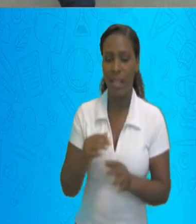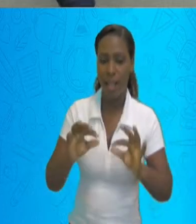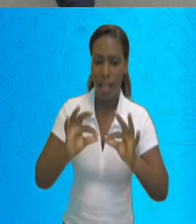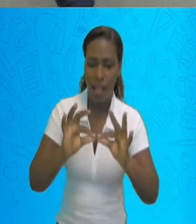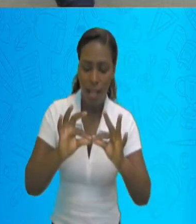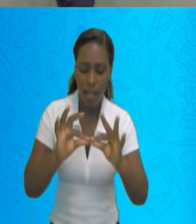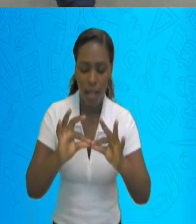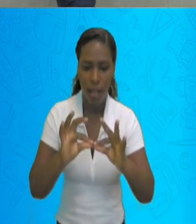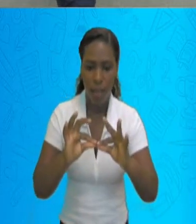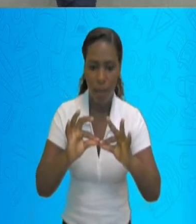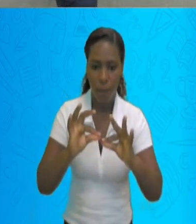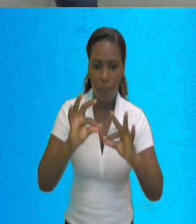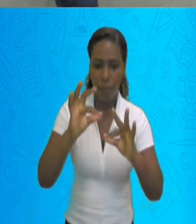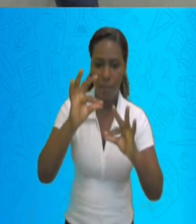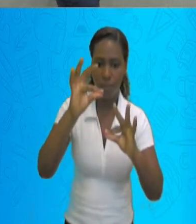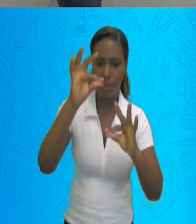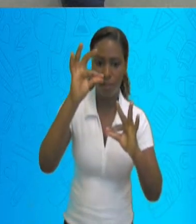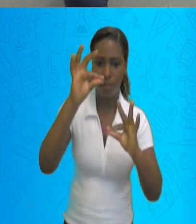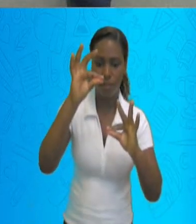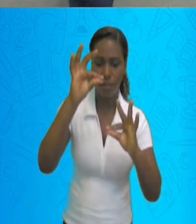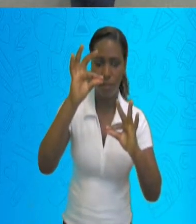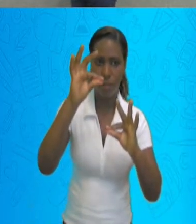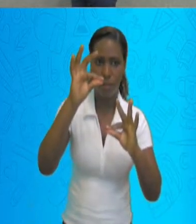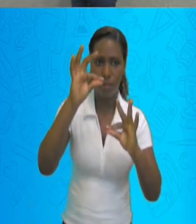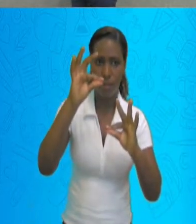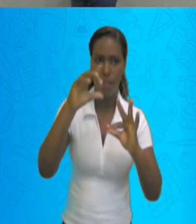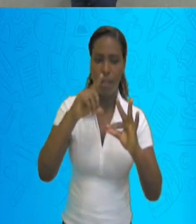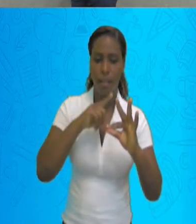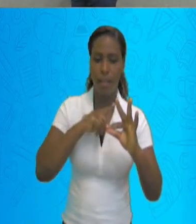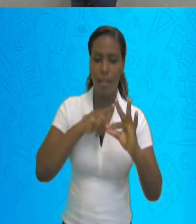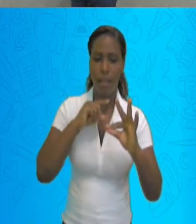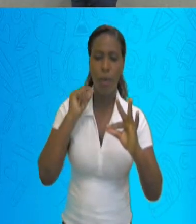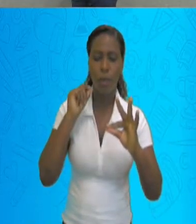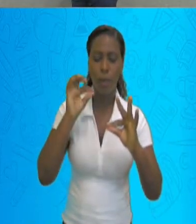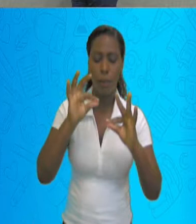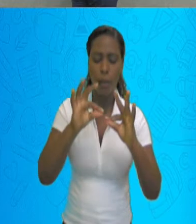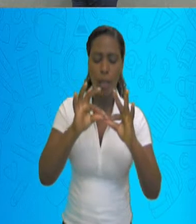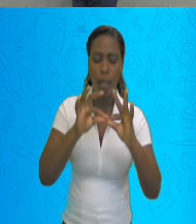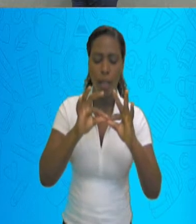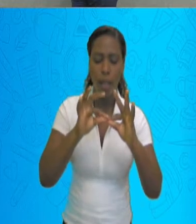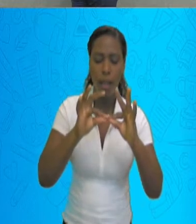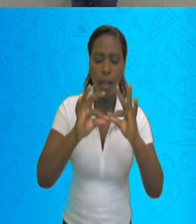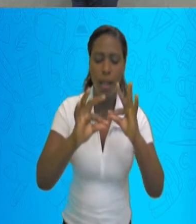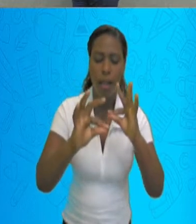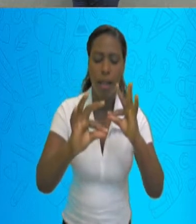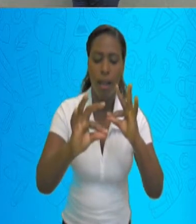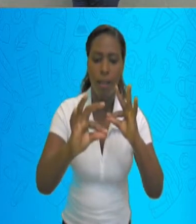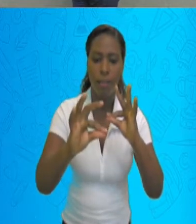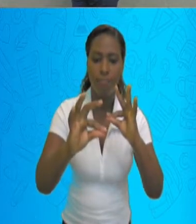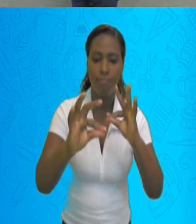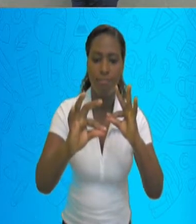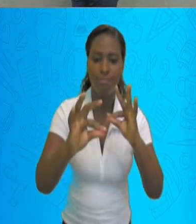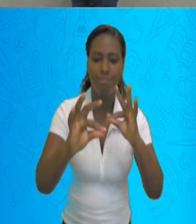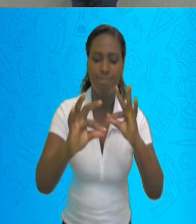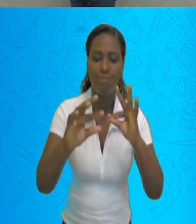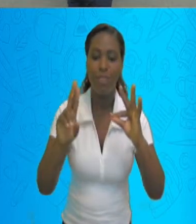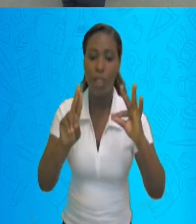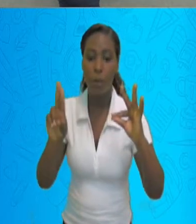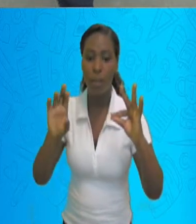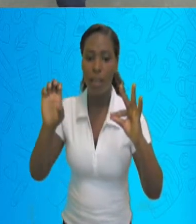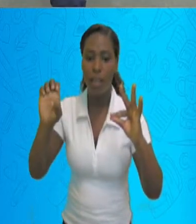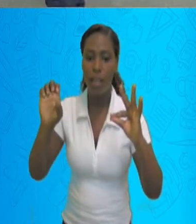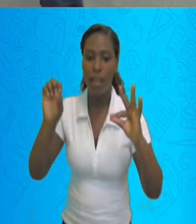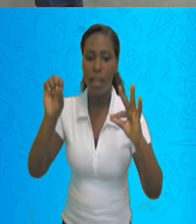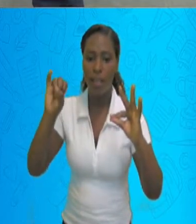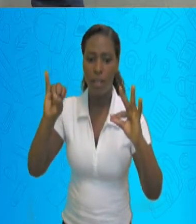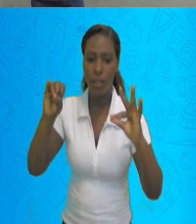partir da outra parte do semicírculo, eu vou ter desse eixo a esfera na sua totalidade.